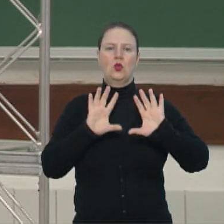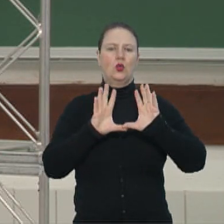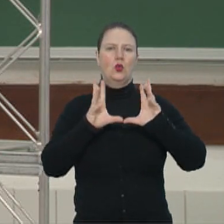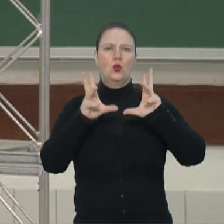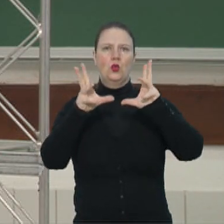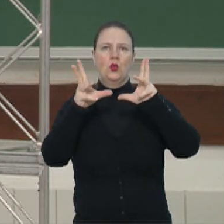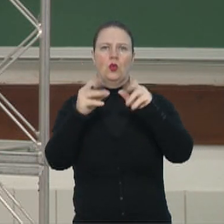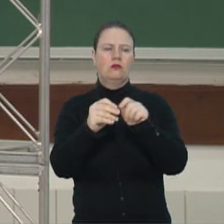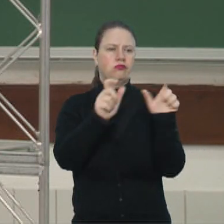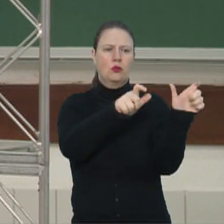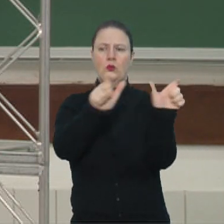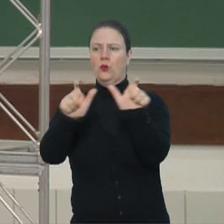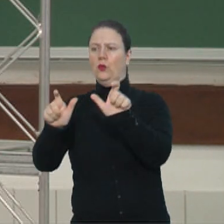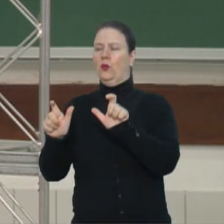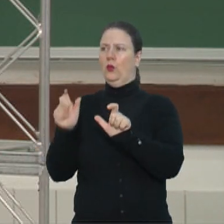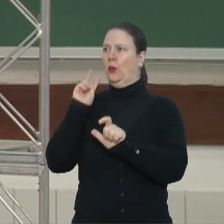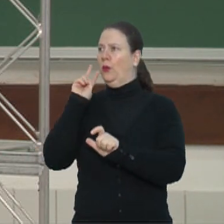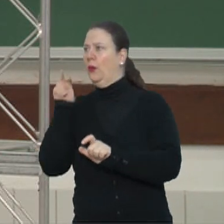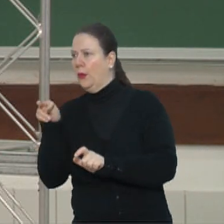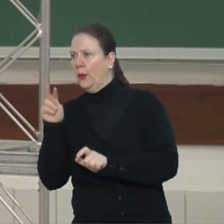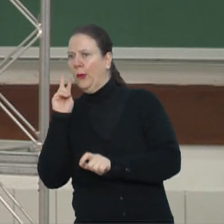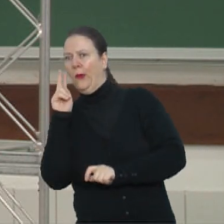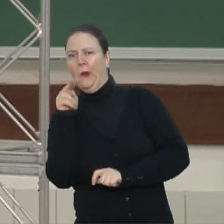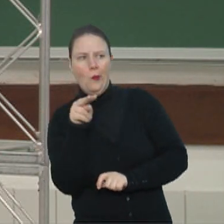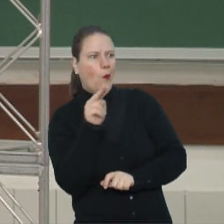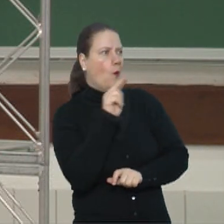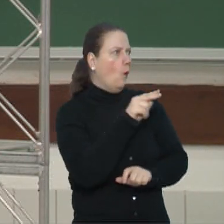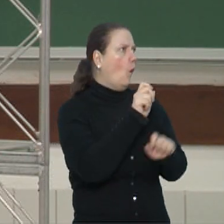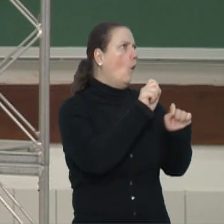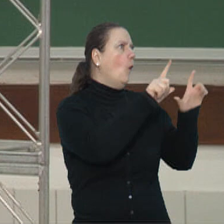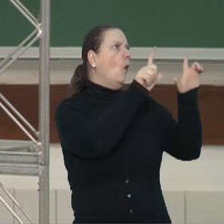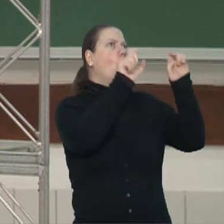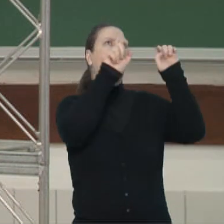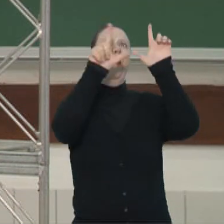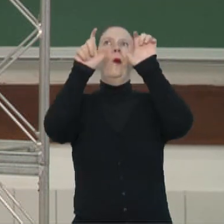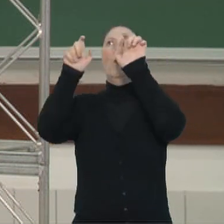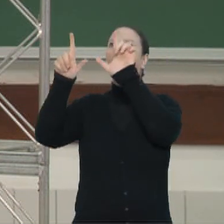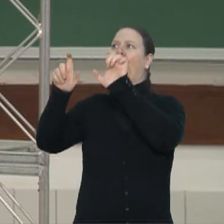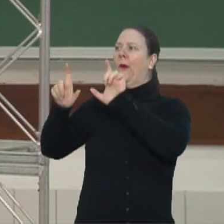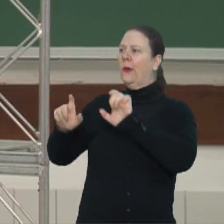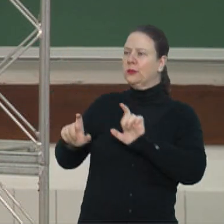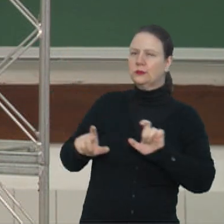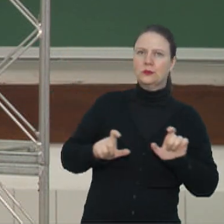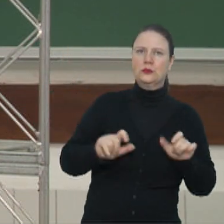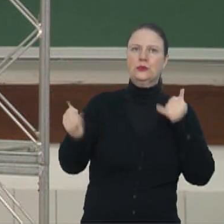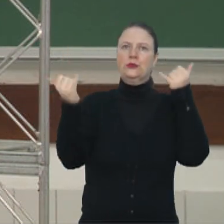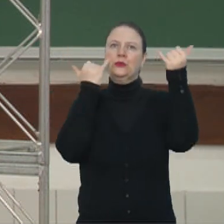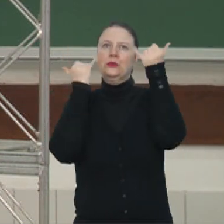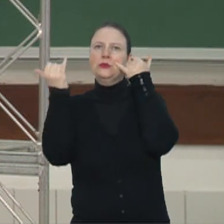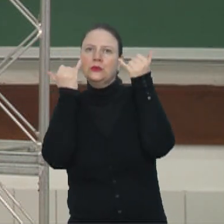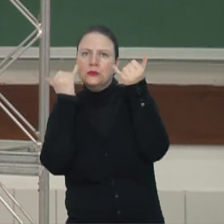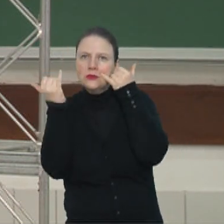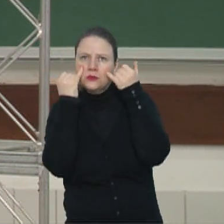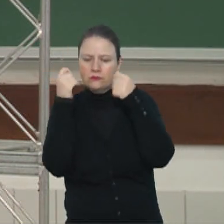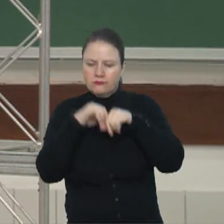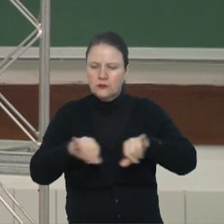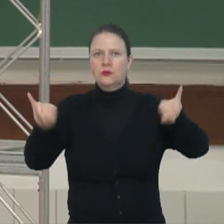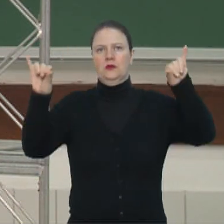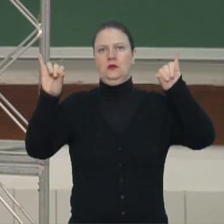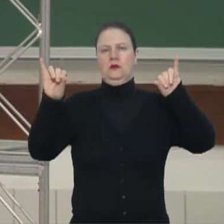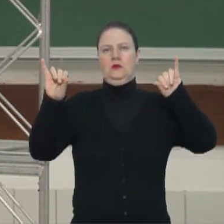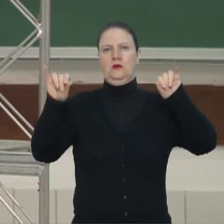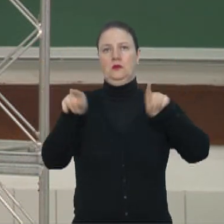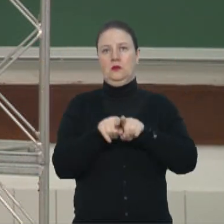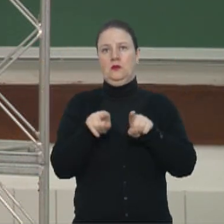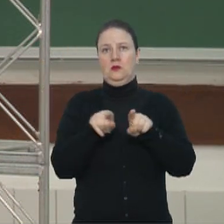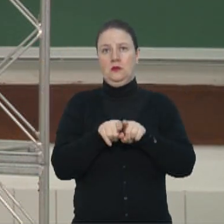todos os lugares. Onde nós vamos, nós conseguimos visualizar e ler anúncios publicitários. E ali diz